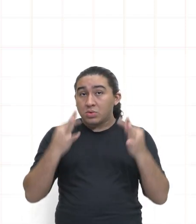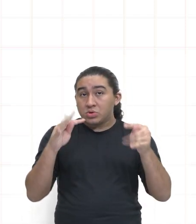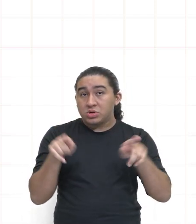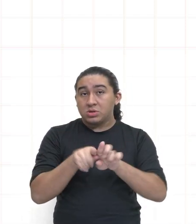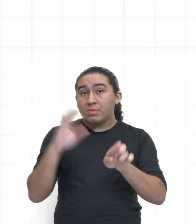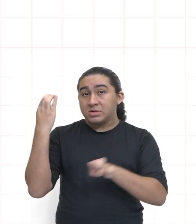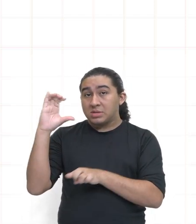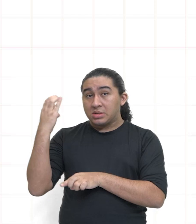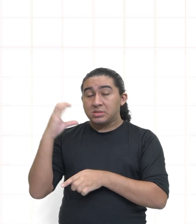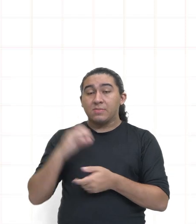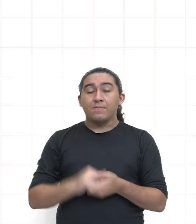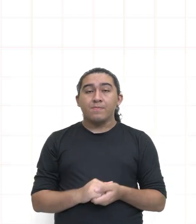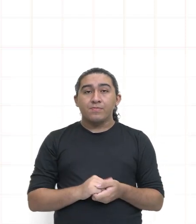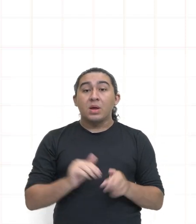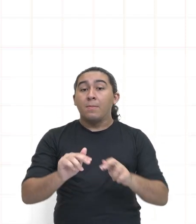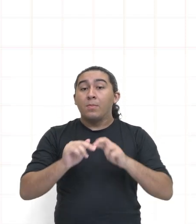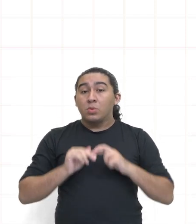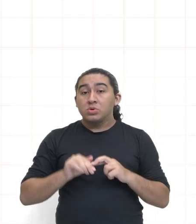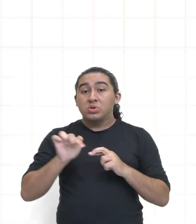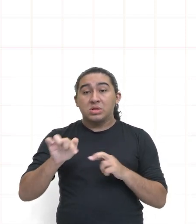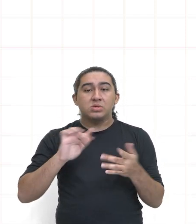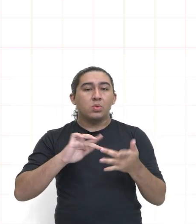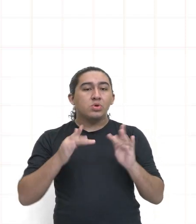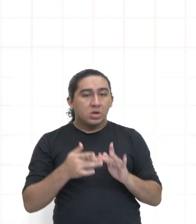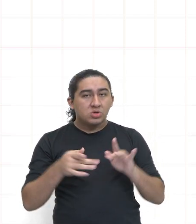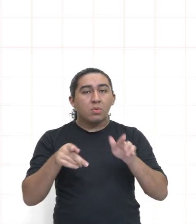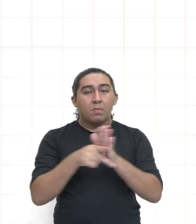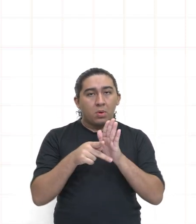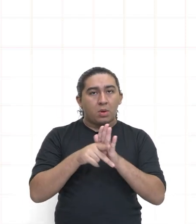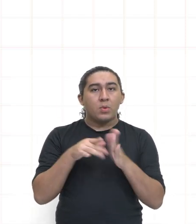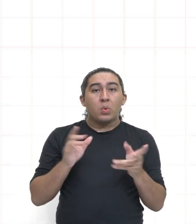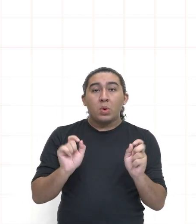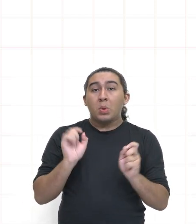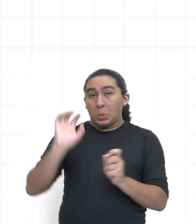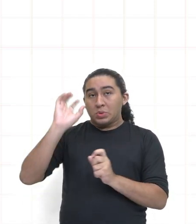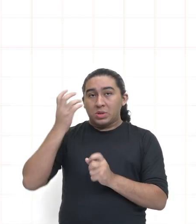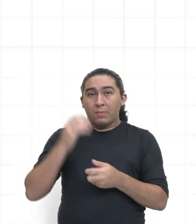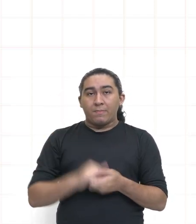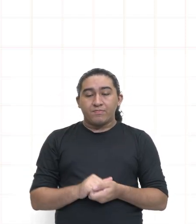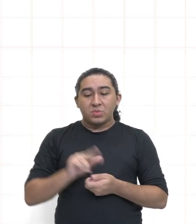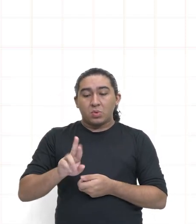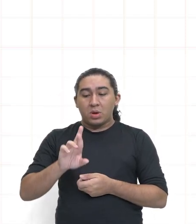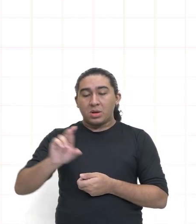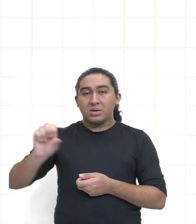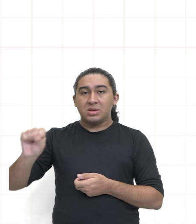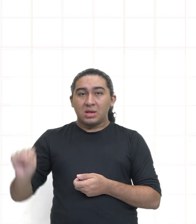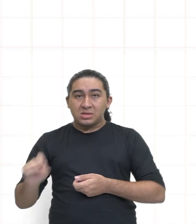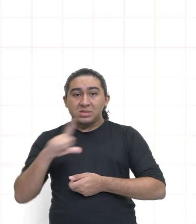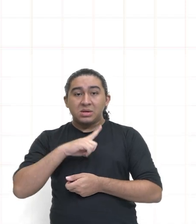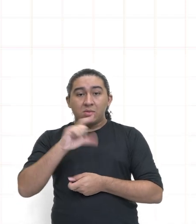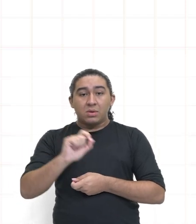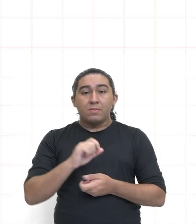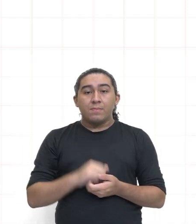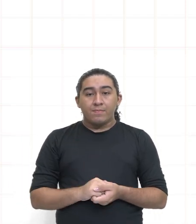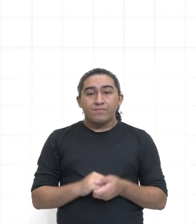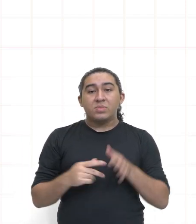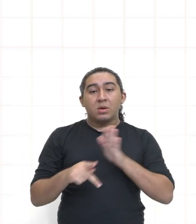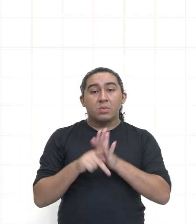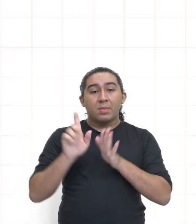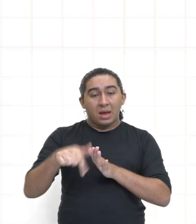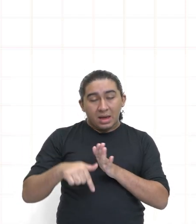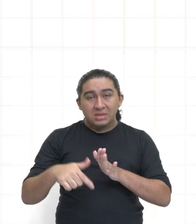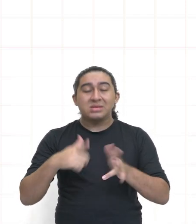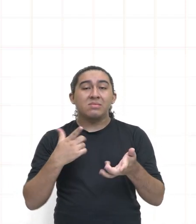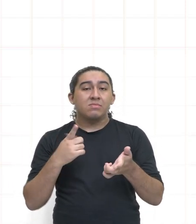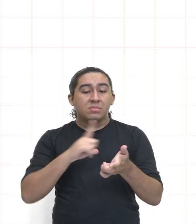e científica. E nesse caso, neste contexto da corrida espacial, a União Soviética vai despontar esta corrida